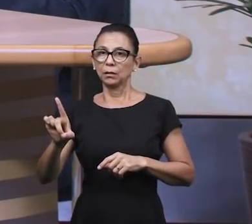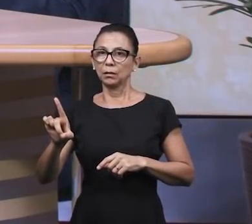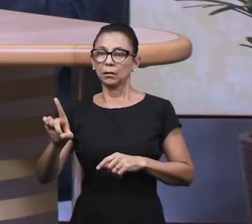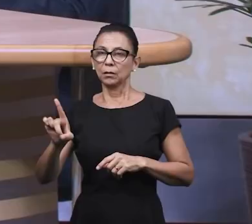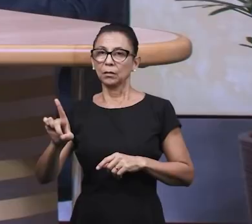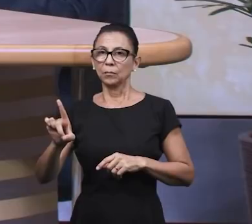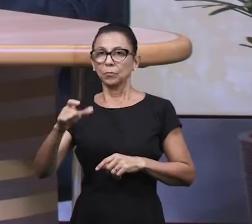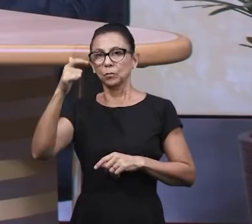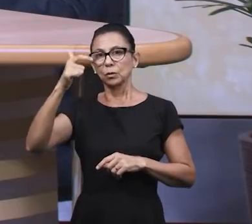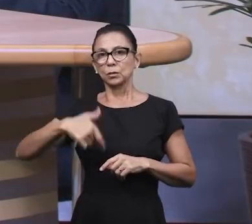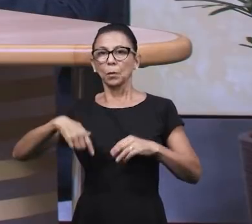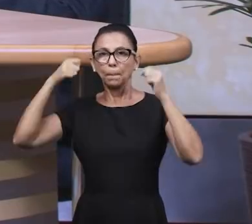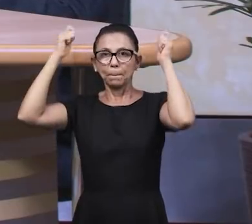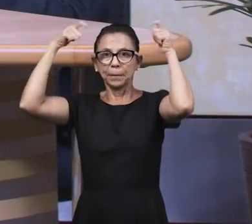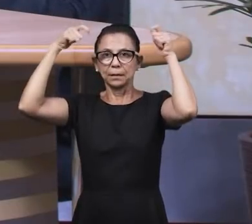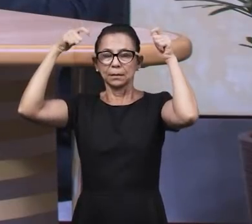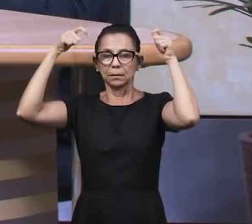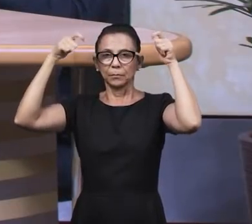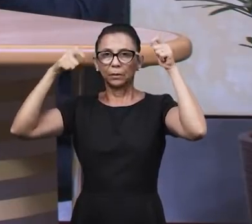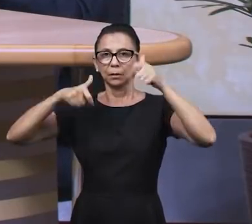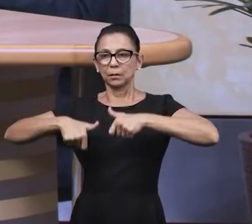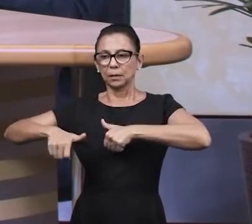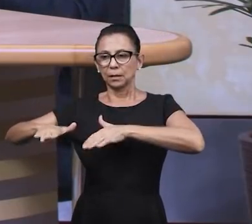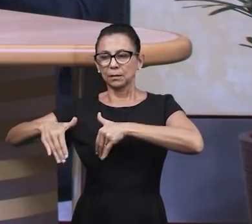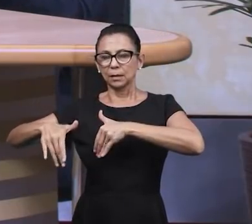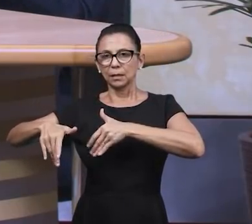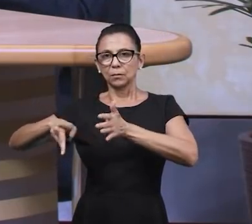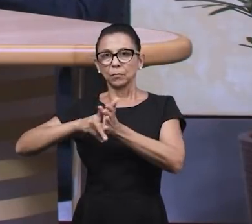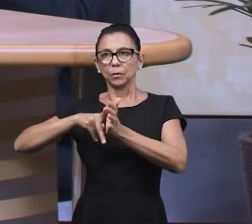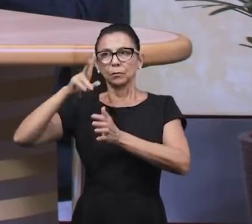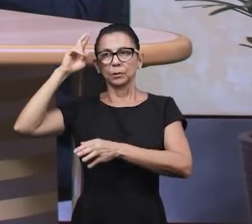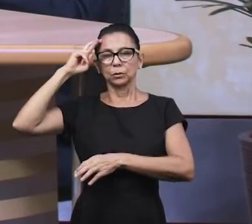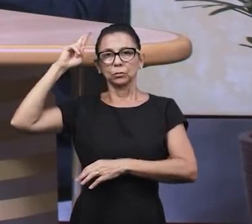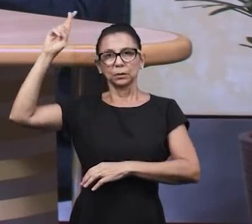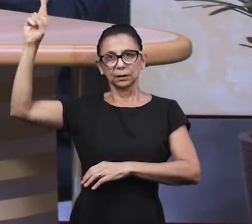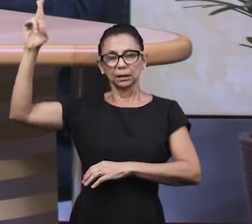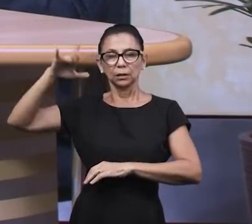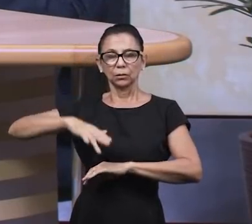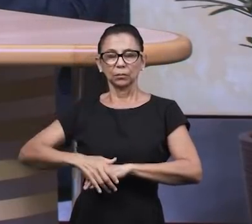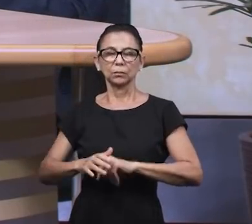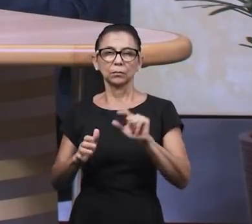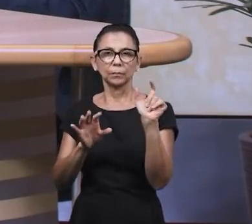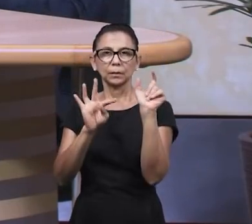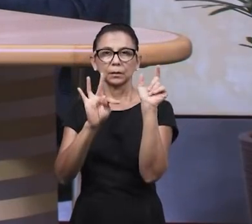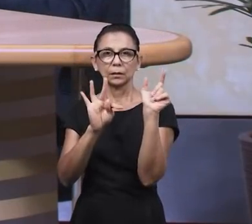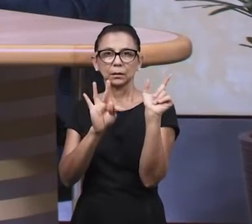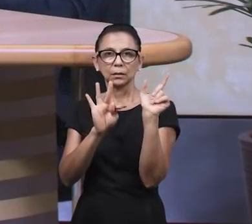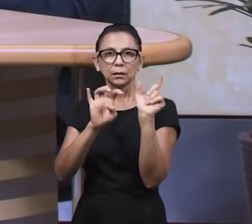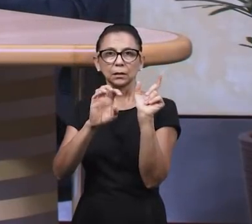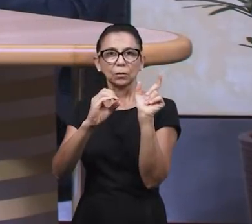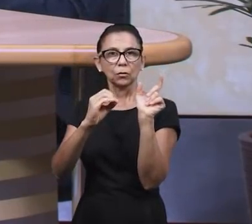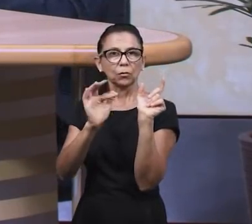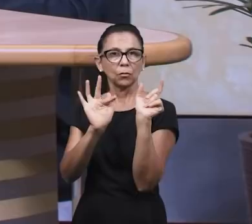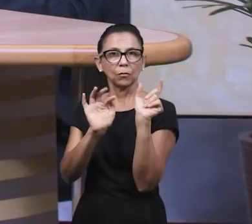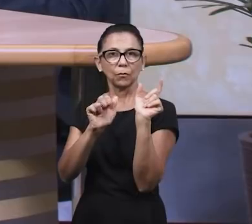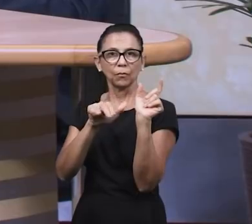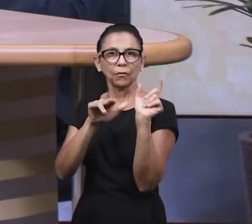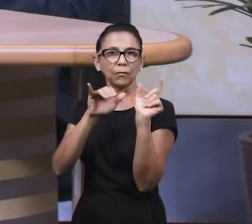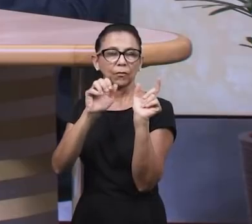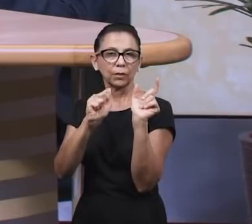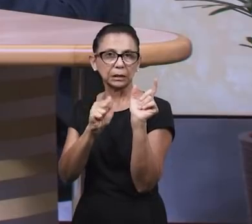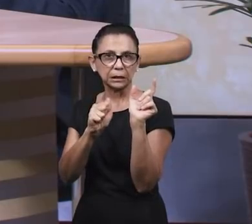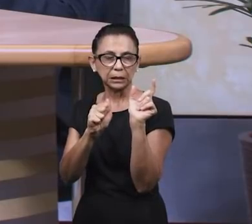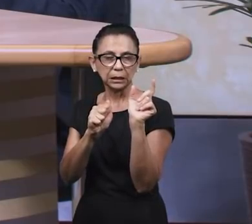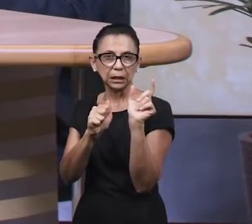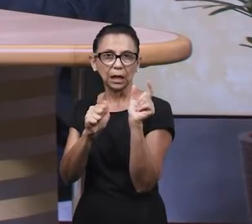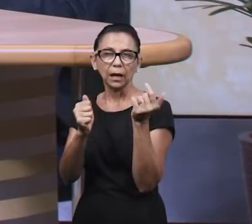exércitos do Senhor, o que aconteceu ali, na verdade, é um assunto até que tem um nome, né? O nome chama-se teofania. O que é teofania? É assumir a forma